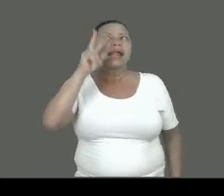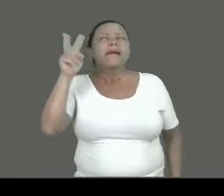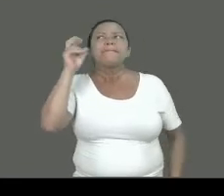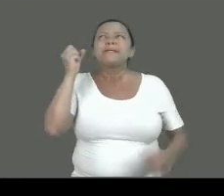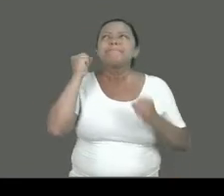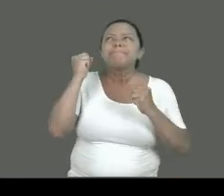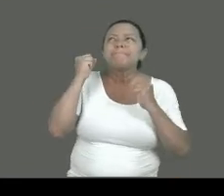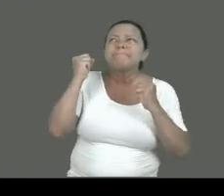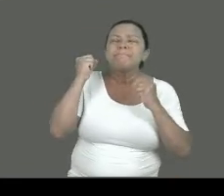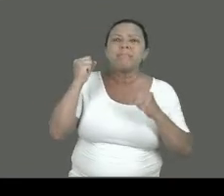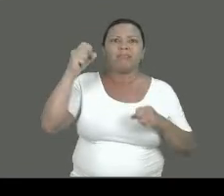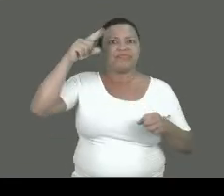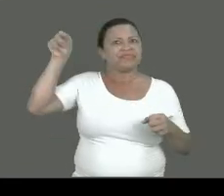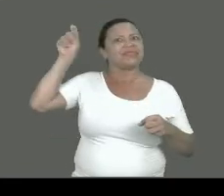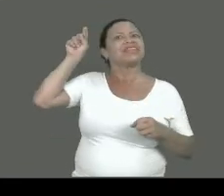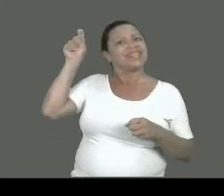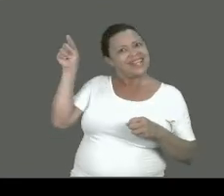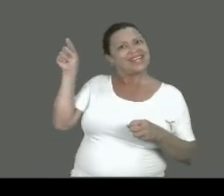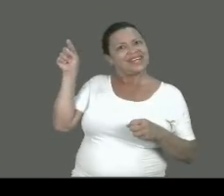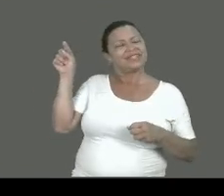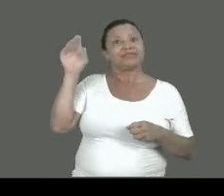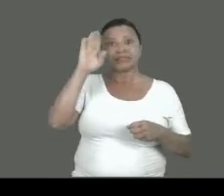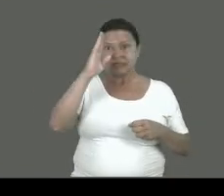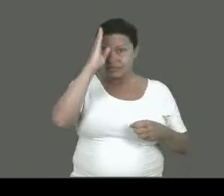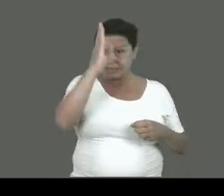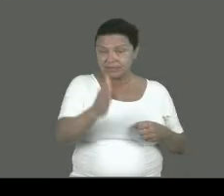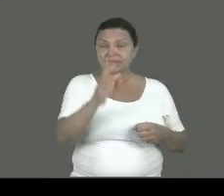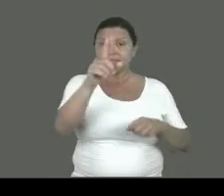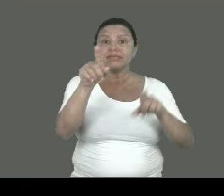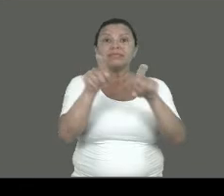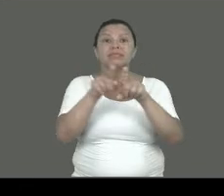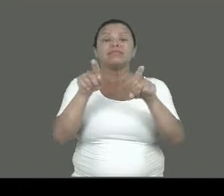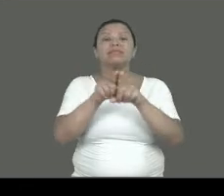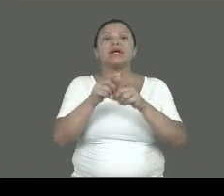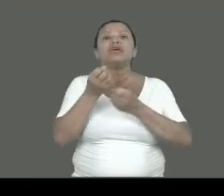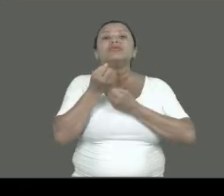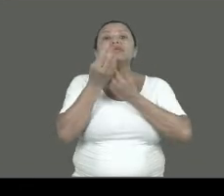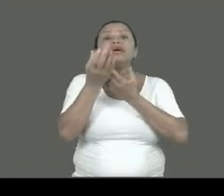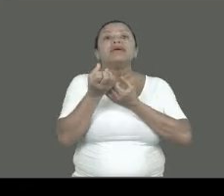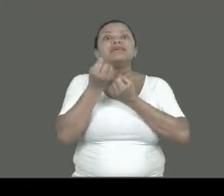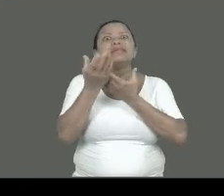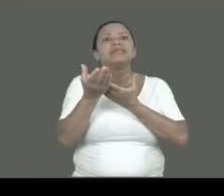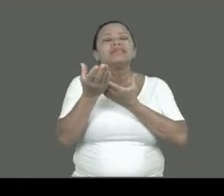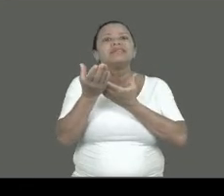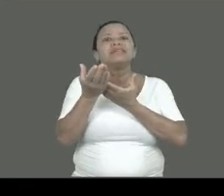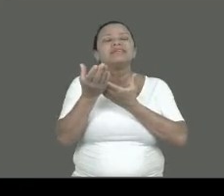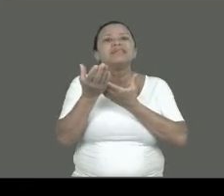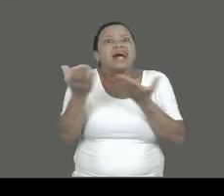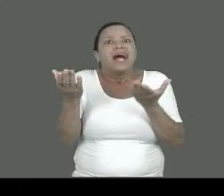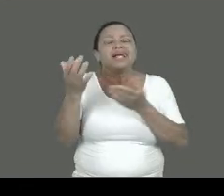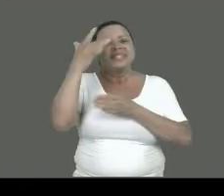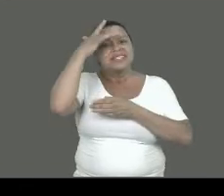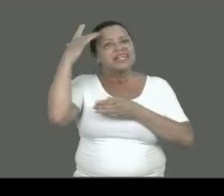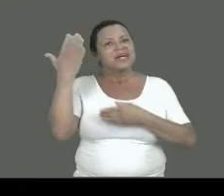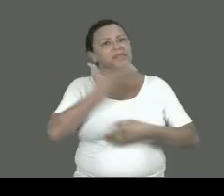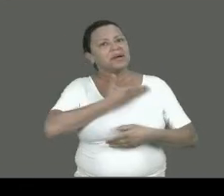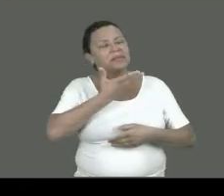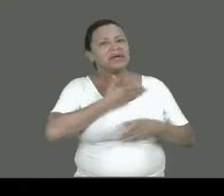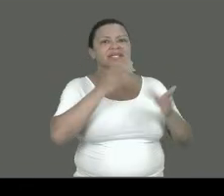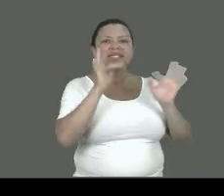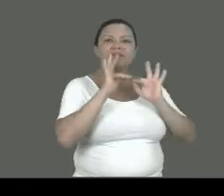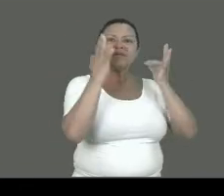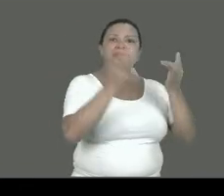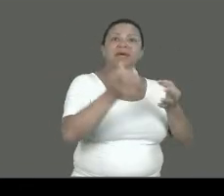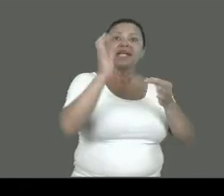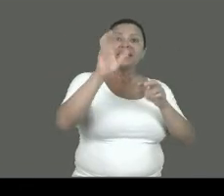na verdade, e principalmente termos notícias daqueles que se foram, para que a